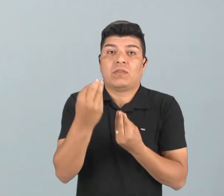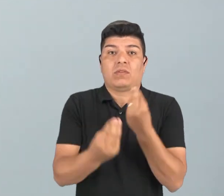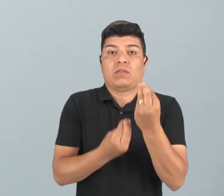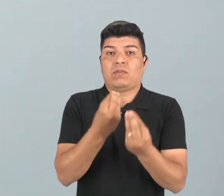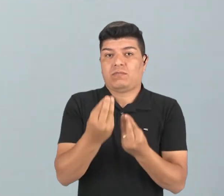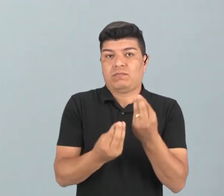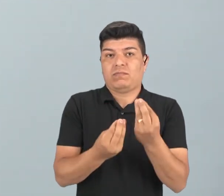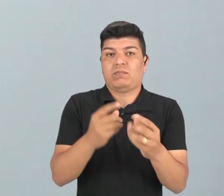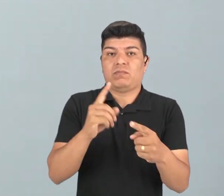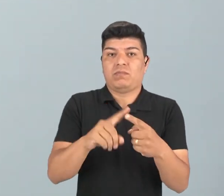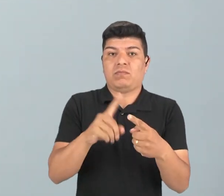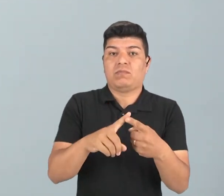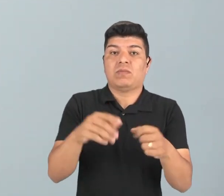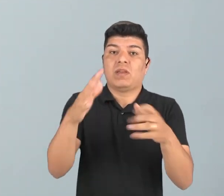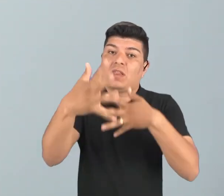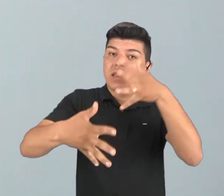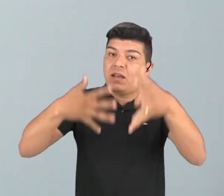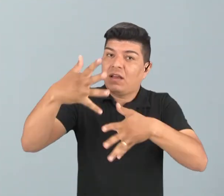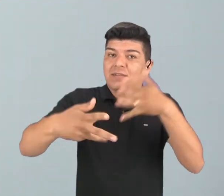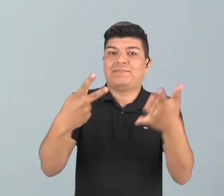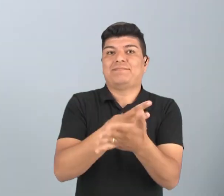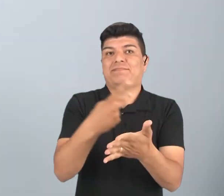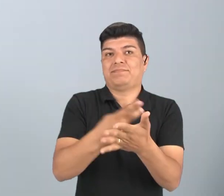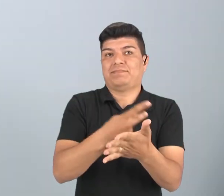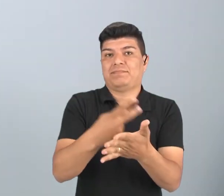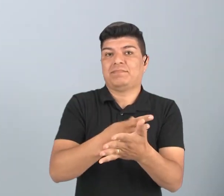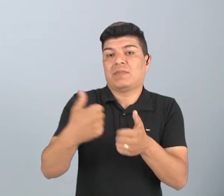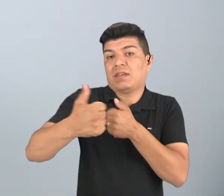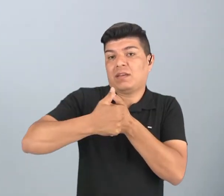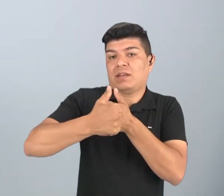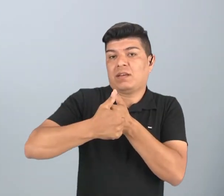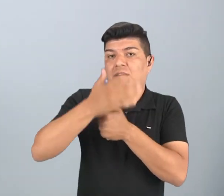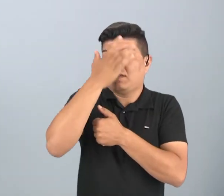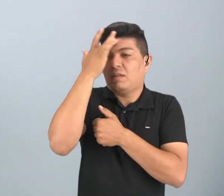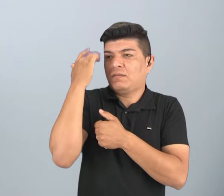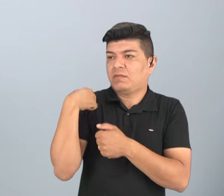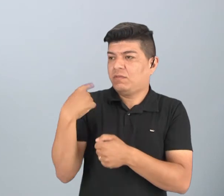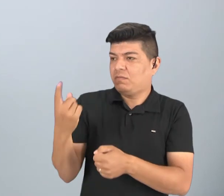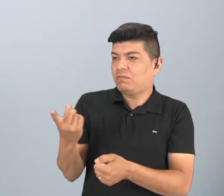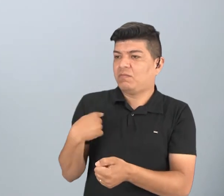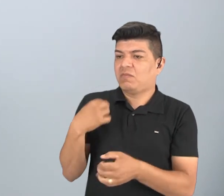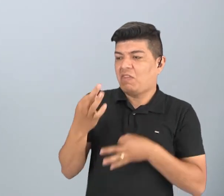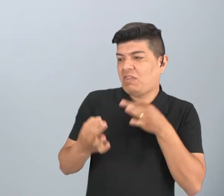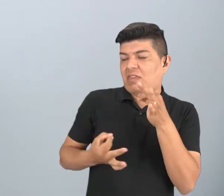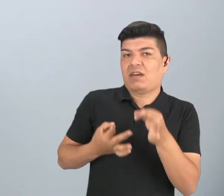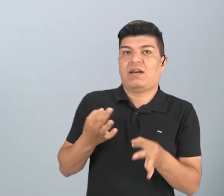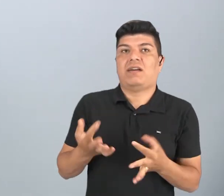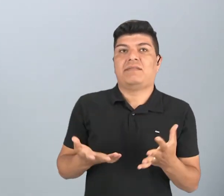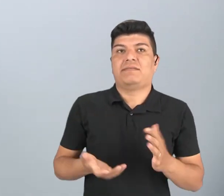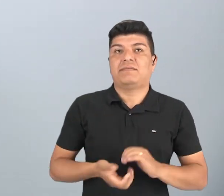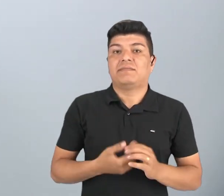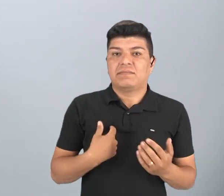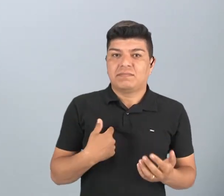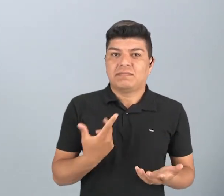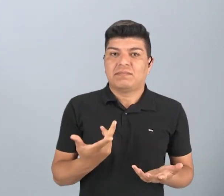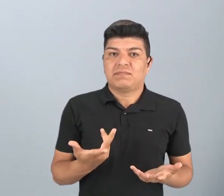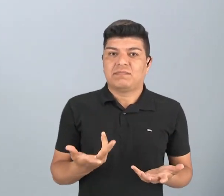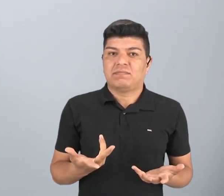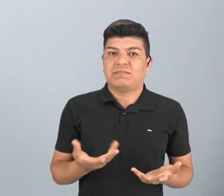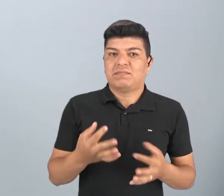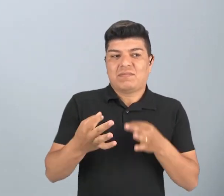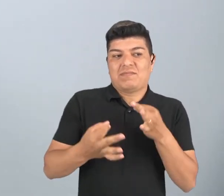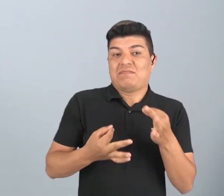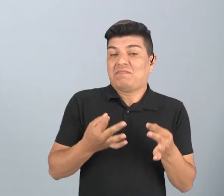falando errado, porque quando uma pessoa fala assim próximo da gente, a gente fica assim, nossa, a pessoa fala toda chique, né? E não é falar chique, ela está